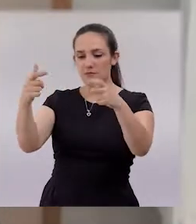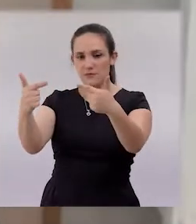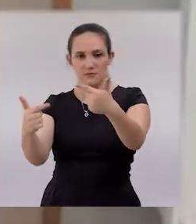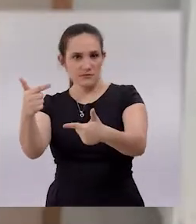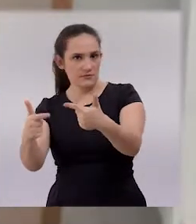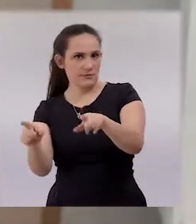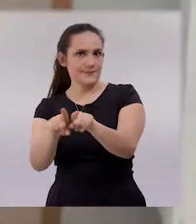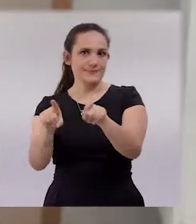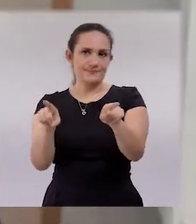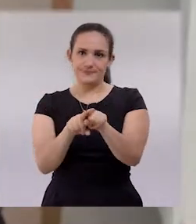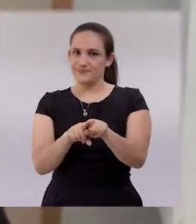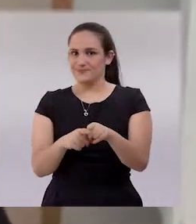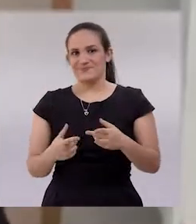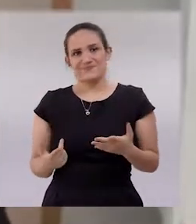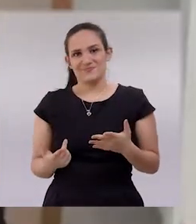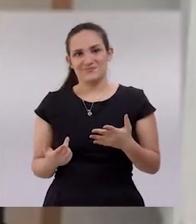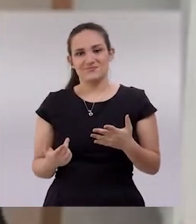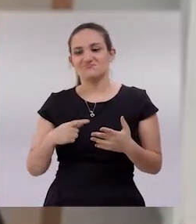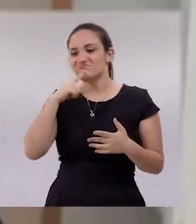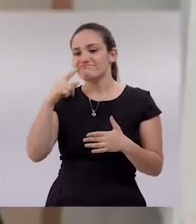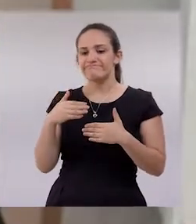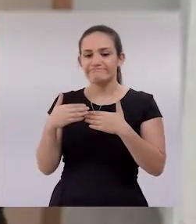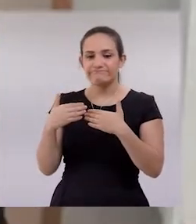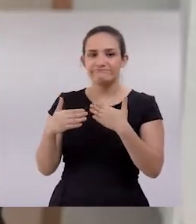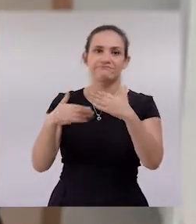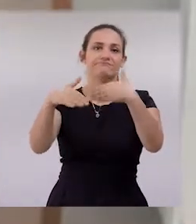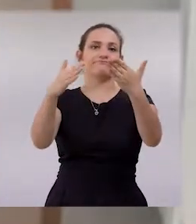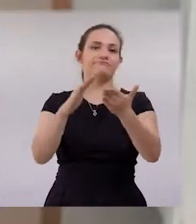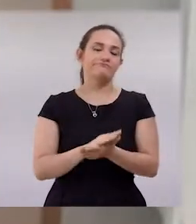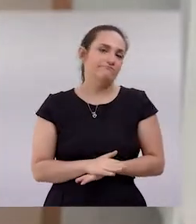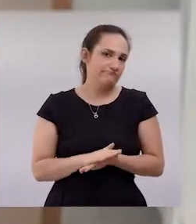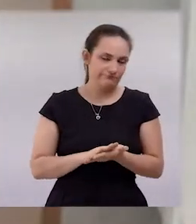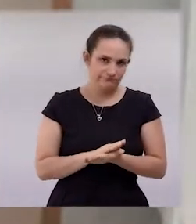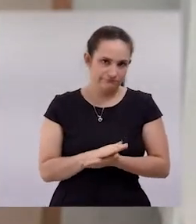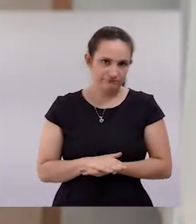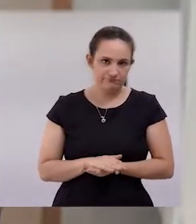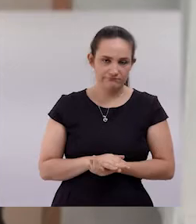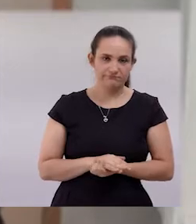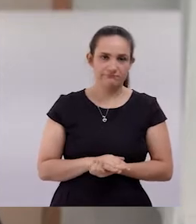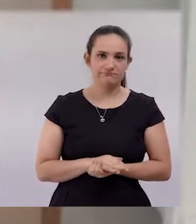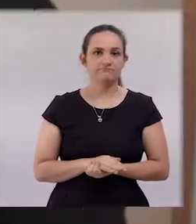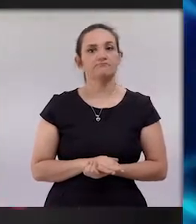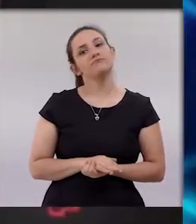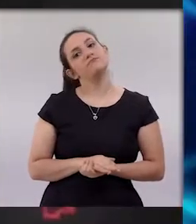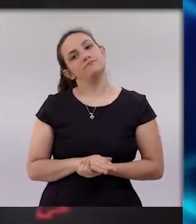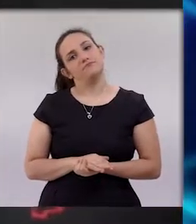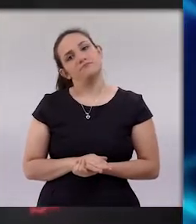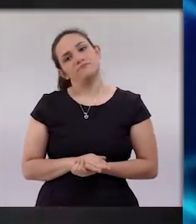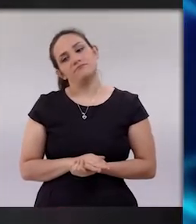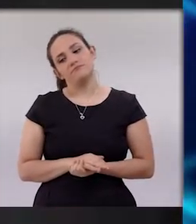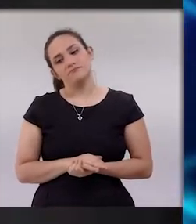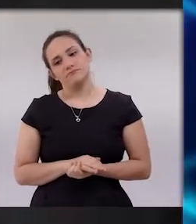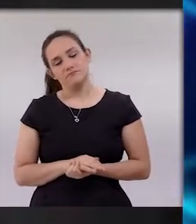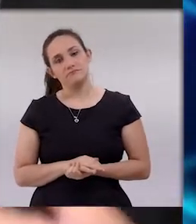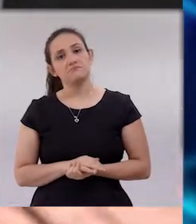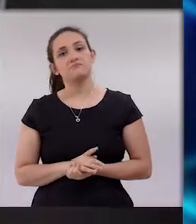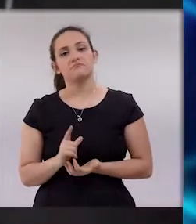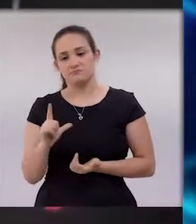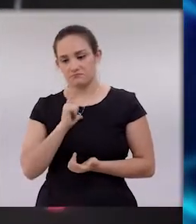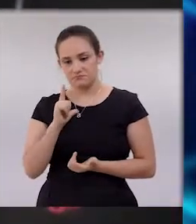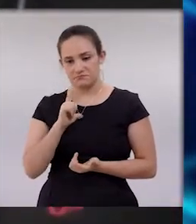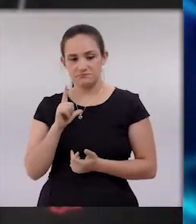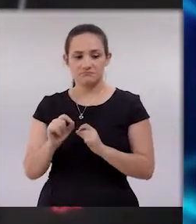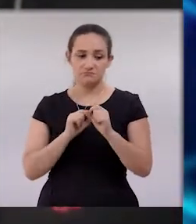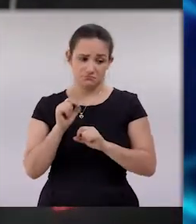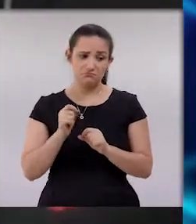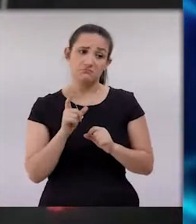e incentivos, não houve progressão de alguns desses programas assistenciais. Houve progressão de